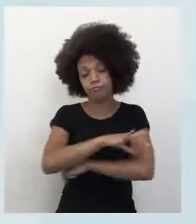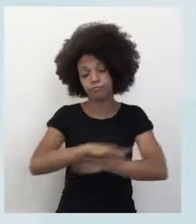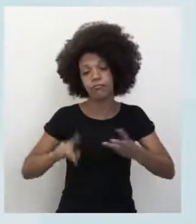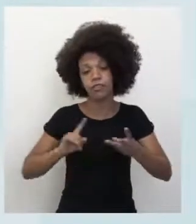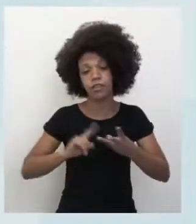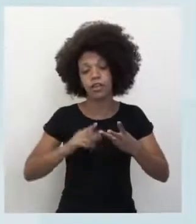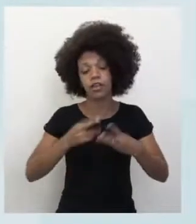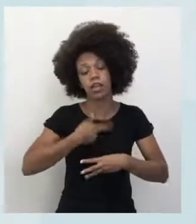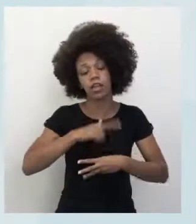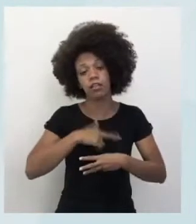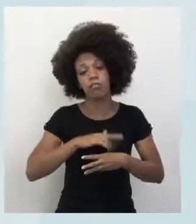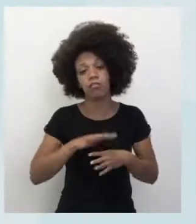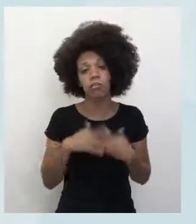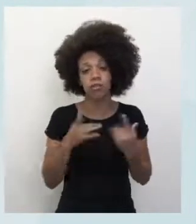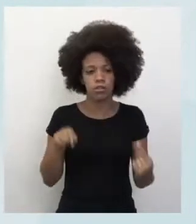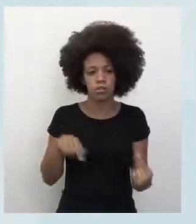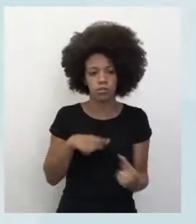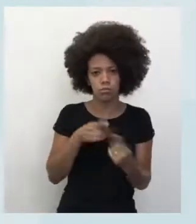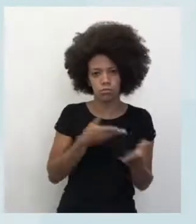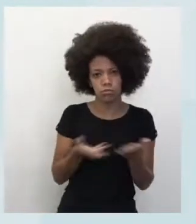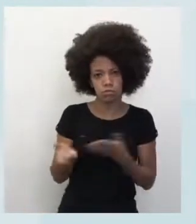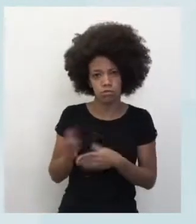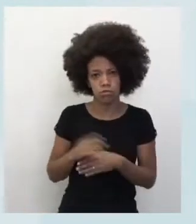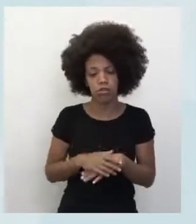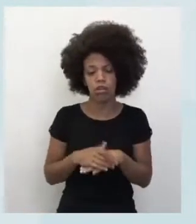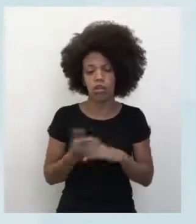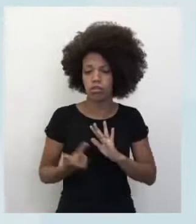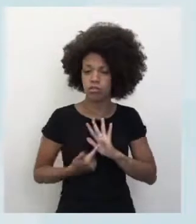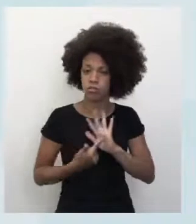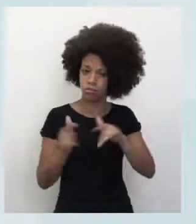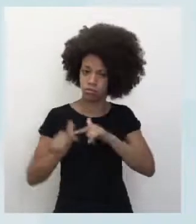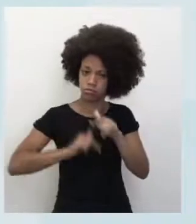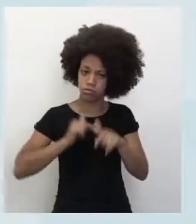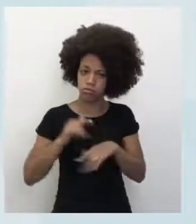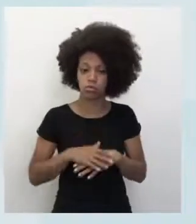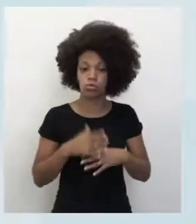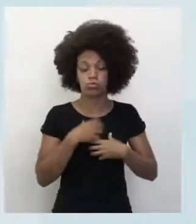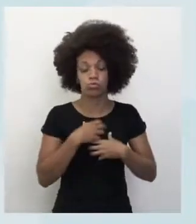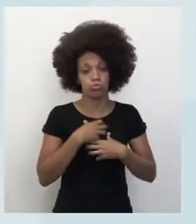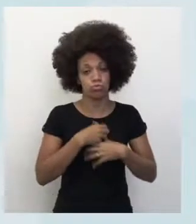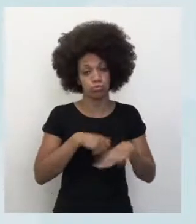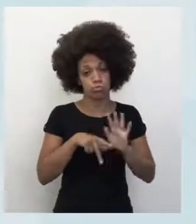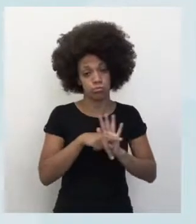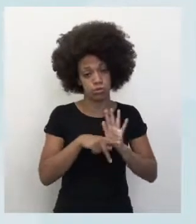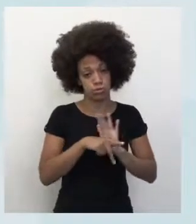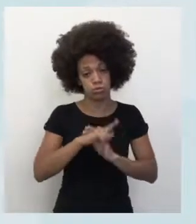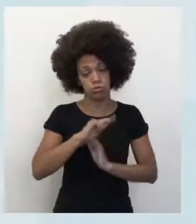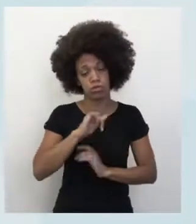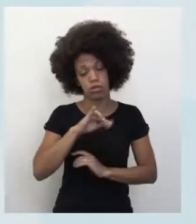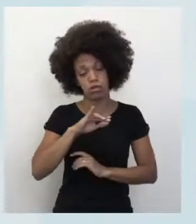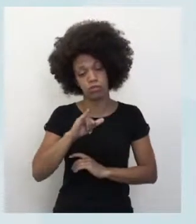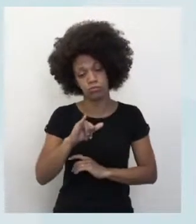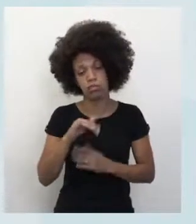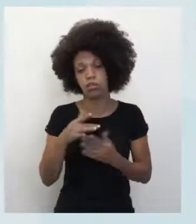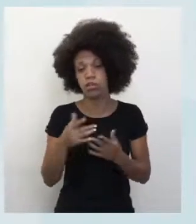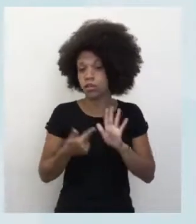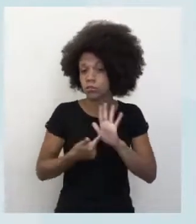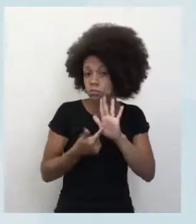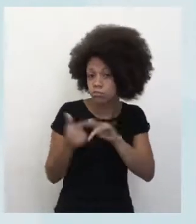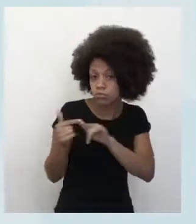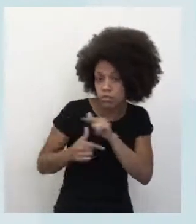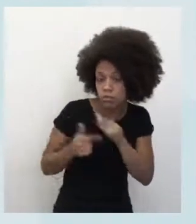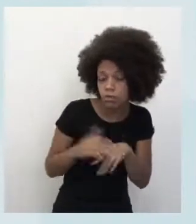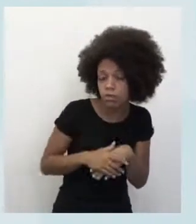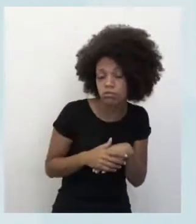E esses ideais, eles refletem em seus trabalhos. Ou seja, o estilo do Gaudí acaba aparecendo nos trabalhos por